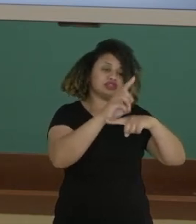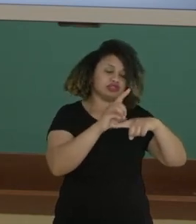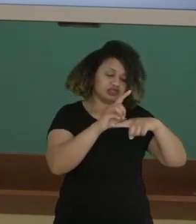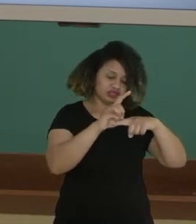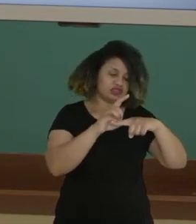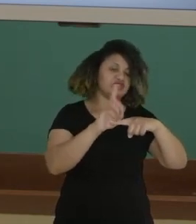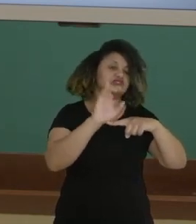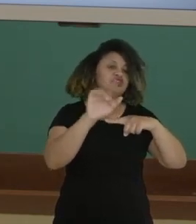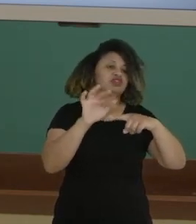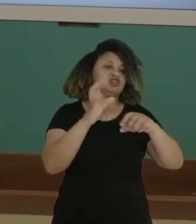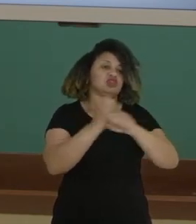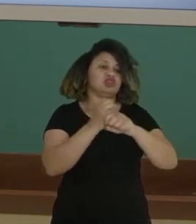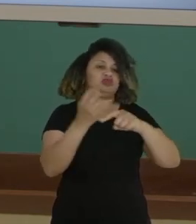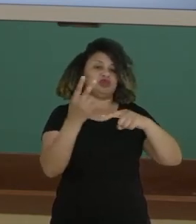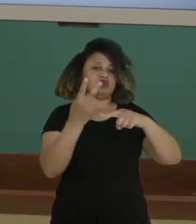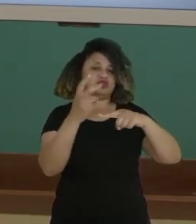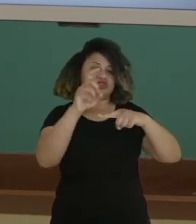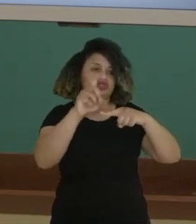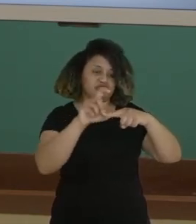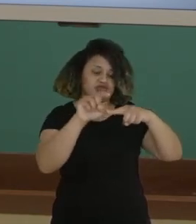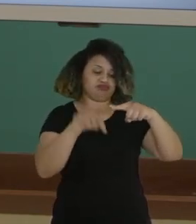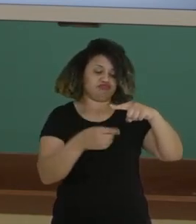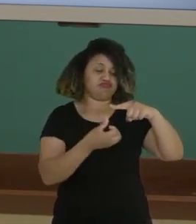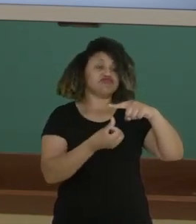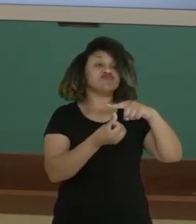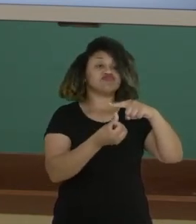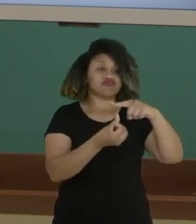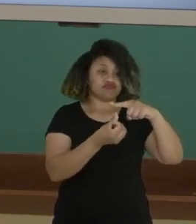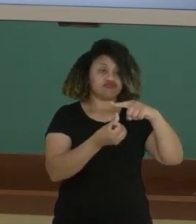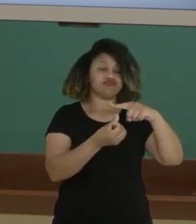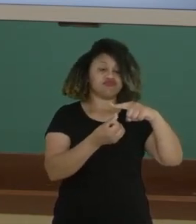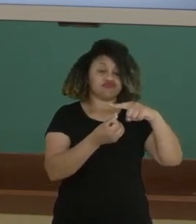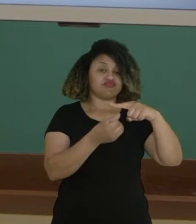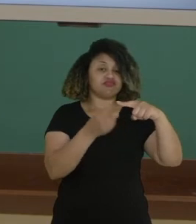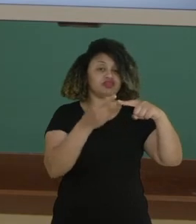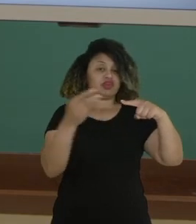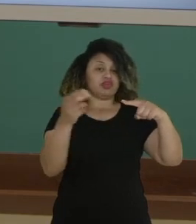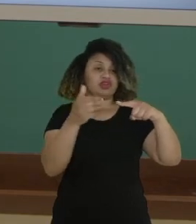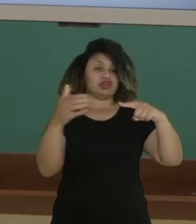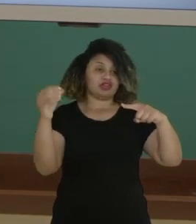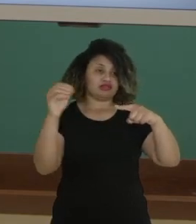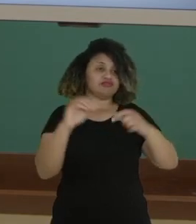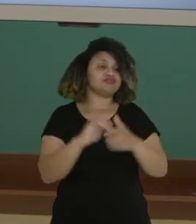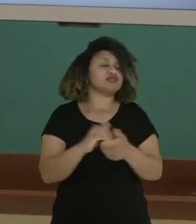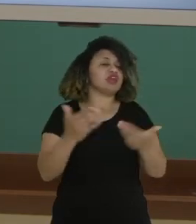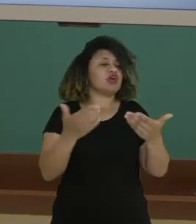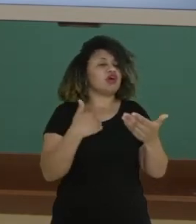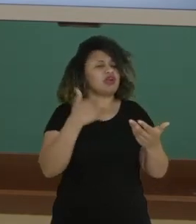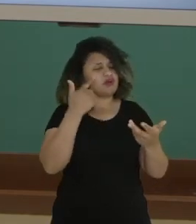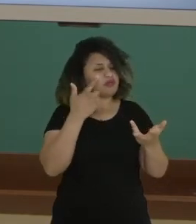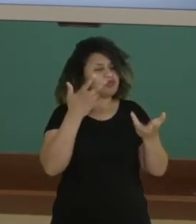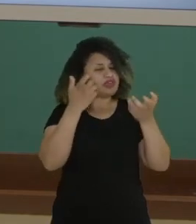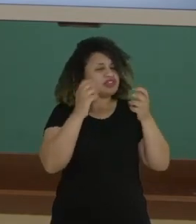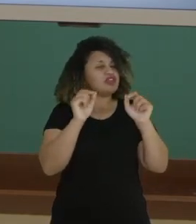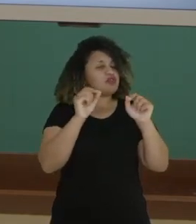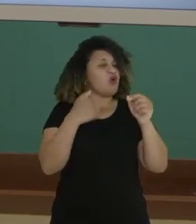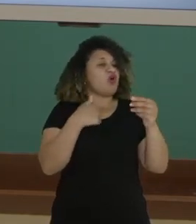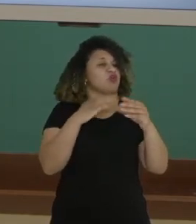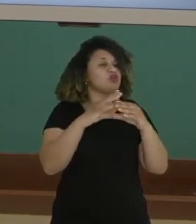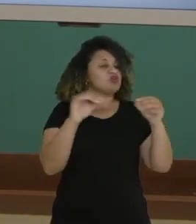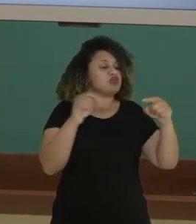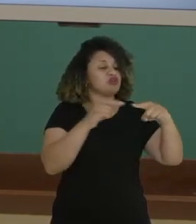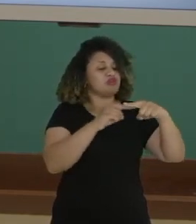6 dividido por 3, 2. 2 vezes x, 2x. E agora, olha como eu falei como some a